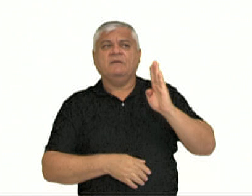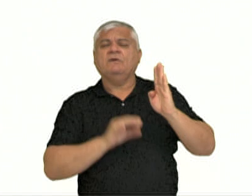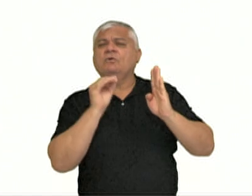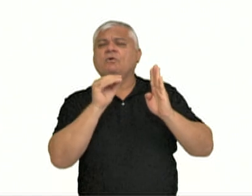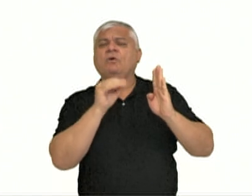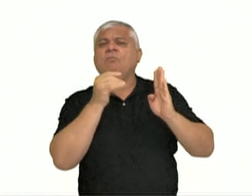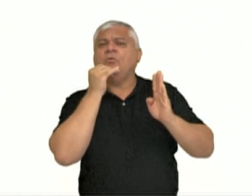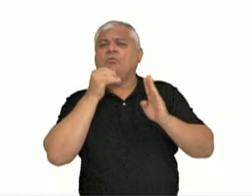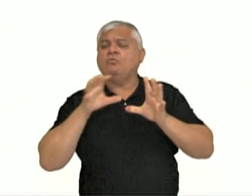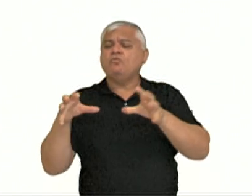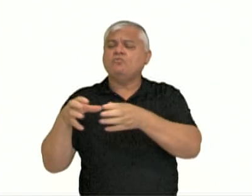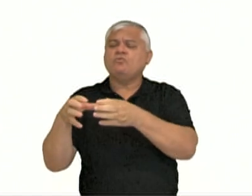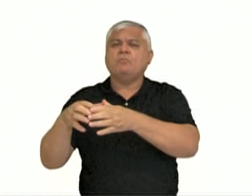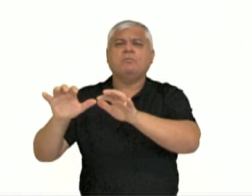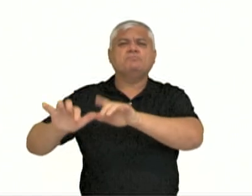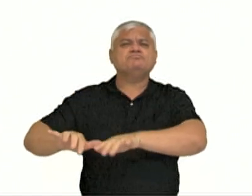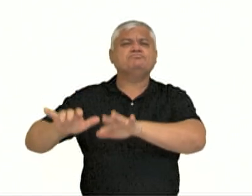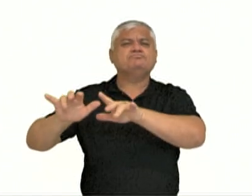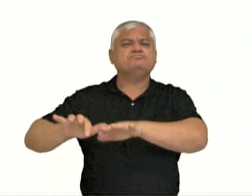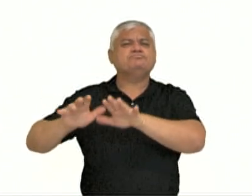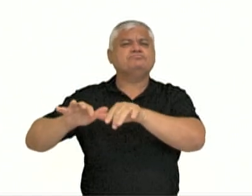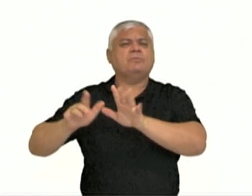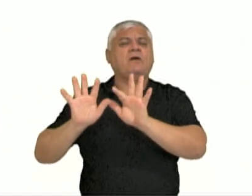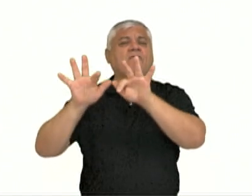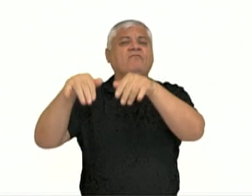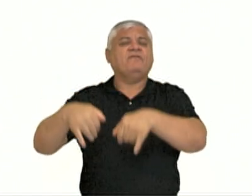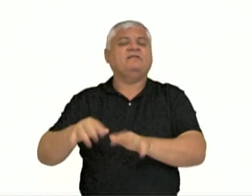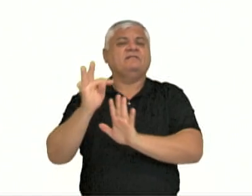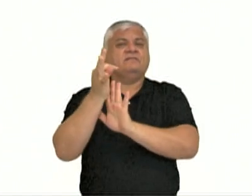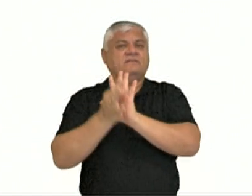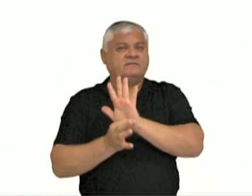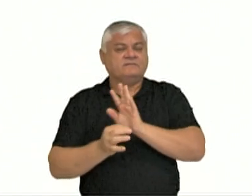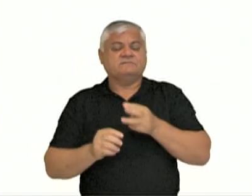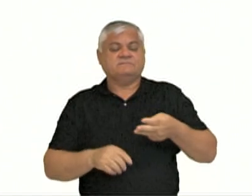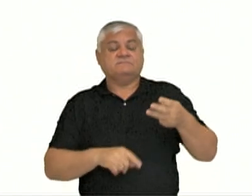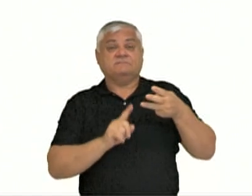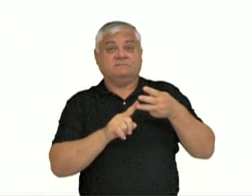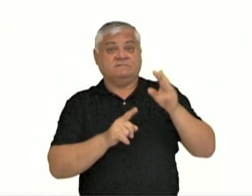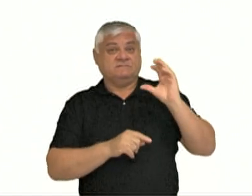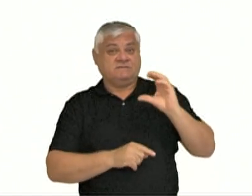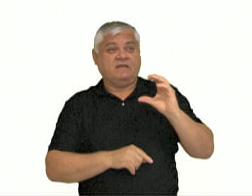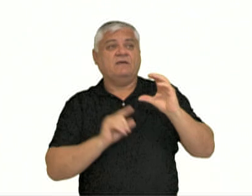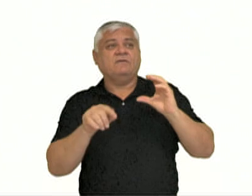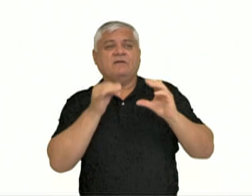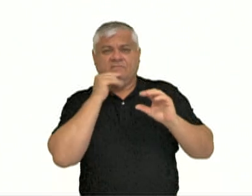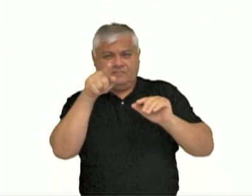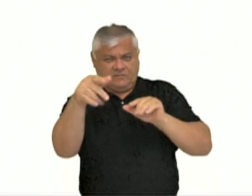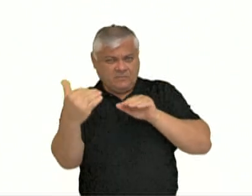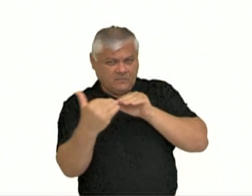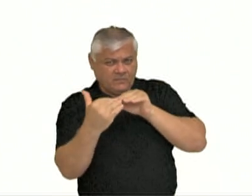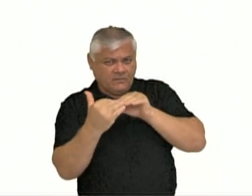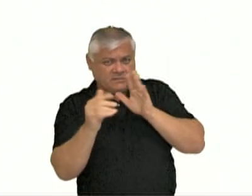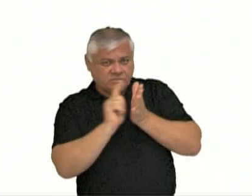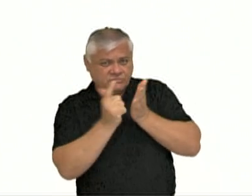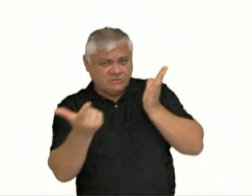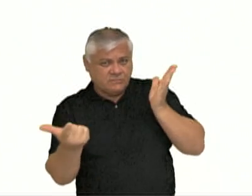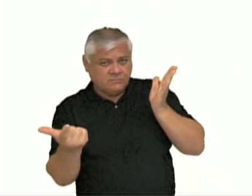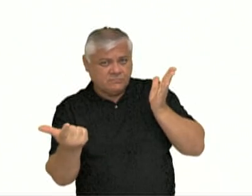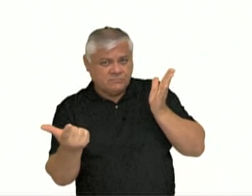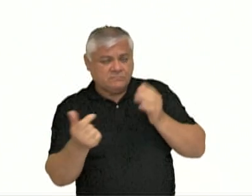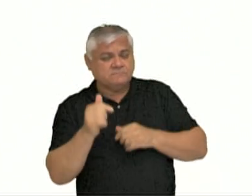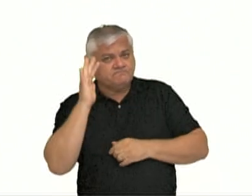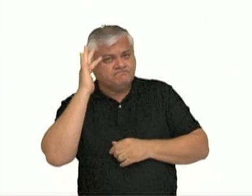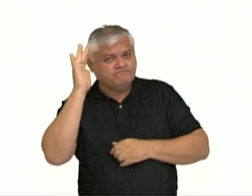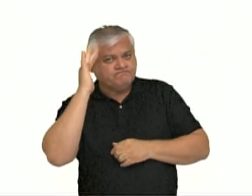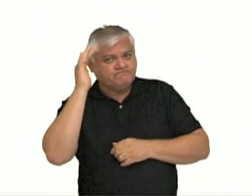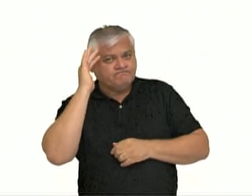letra B, como o editorialista encerra o texto? Na letra C, você concorda com a opinião do jornal?